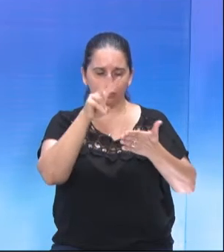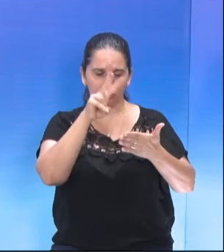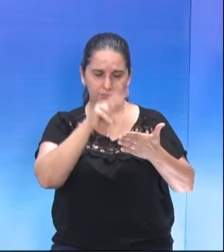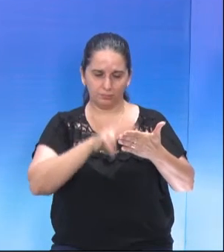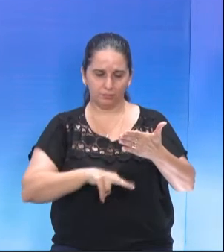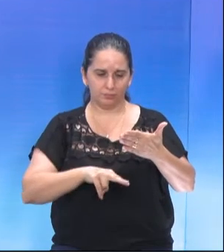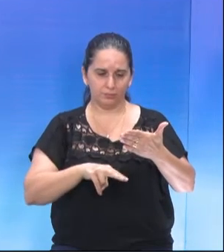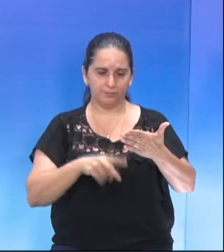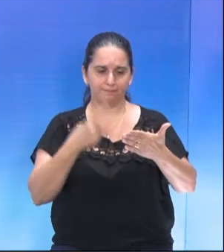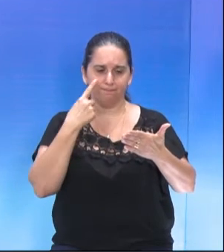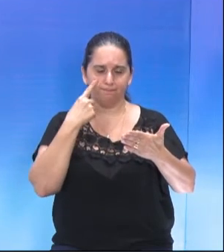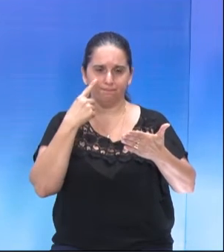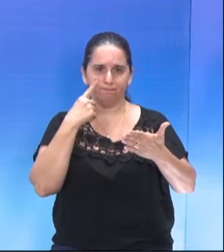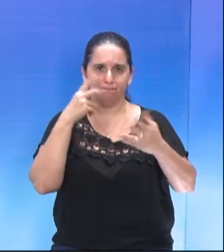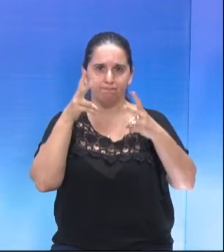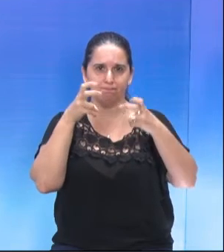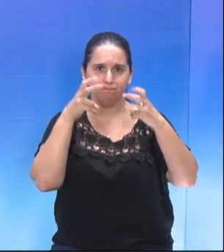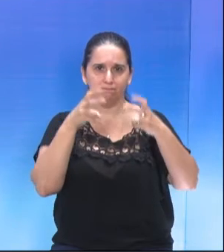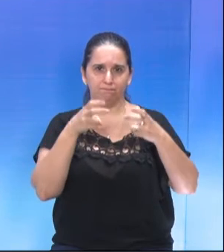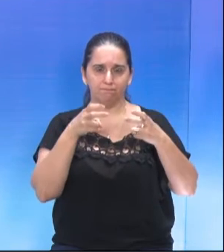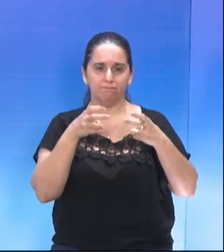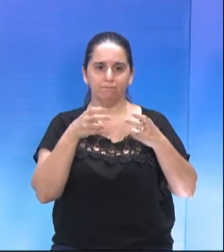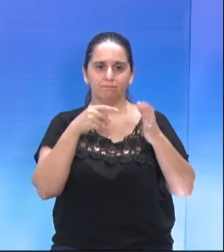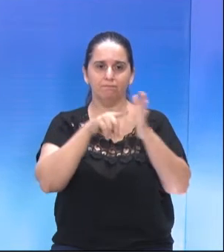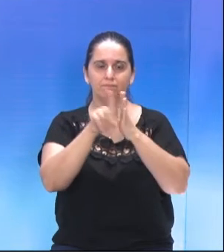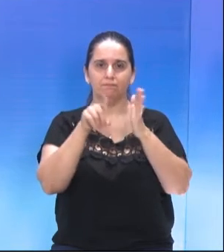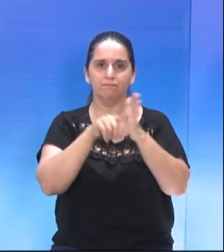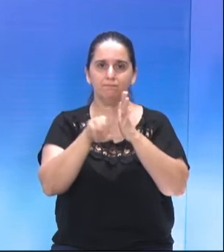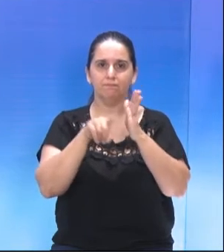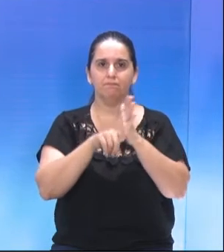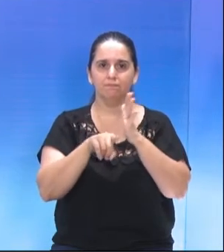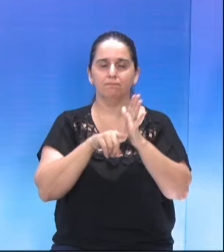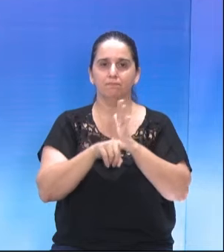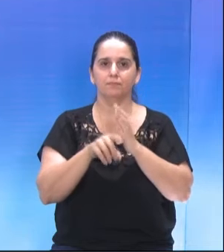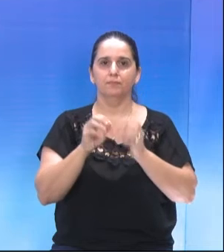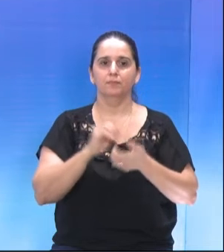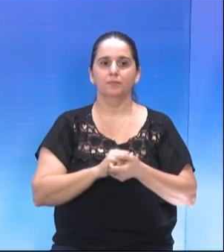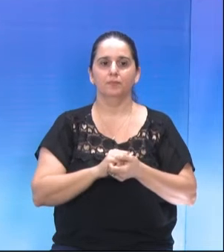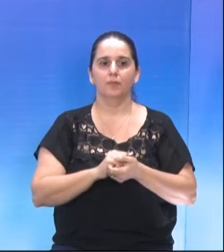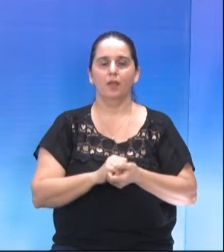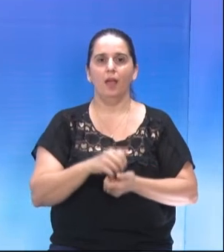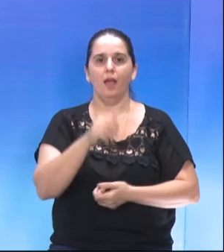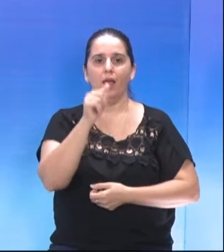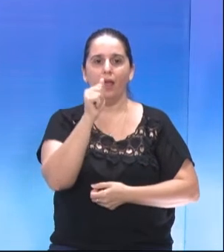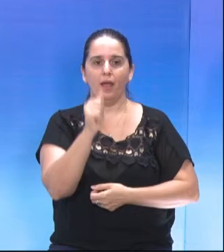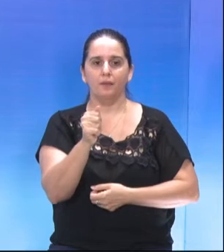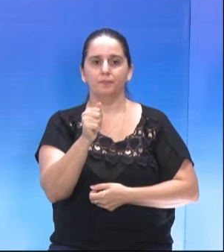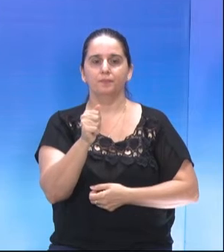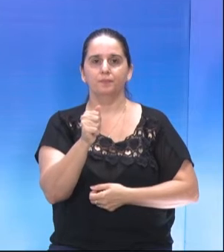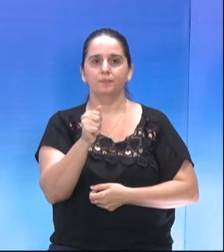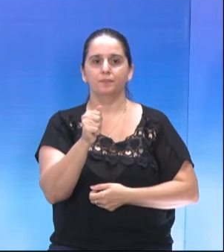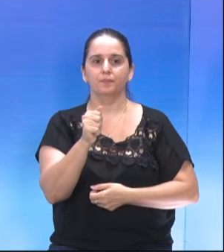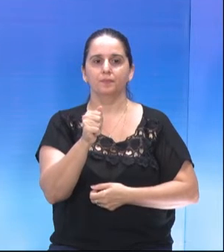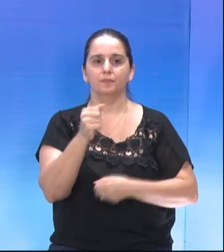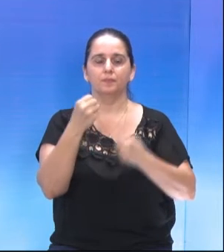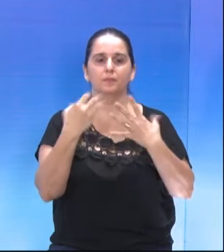os enunciados de cada questão aqui que nós vamos analisar. Então, a letra A diz o seguinte: